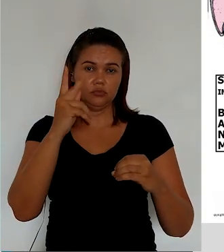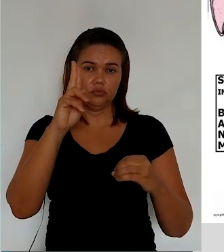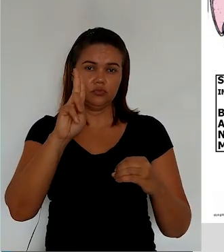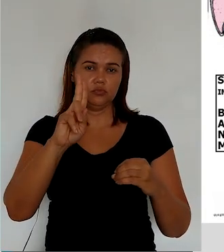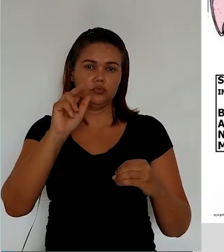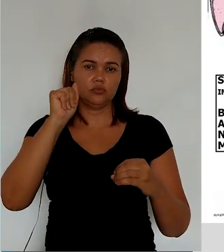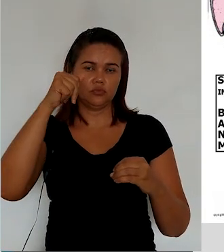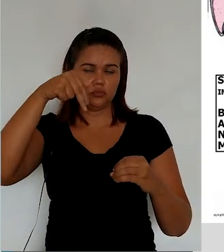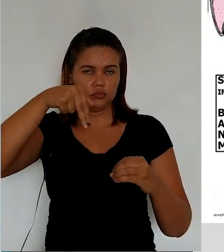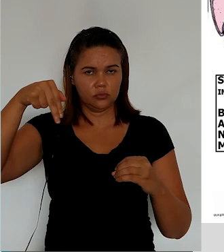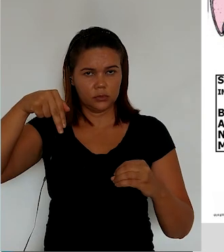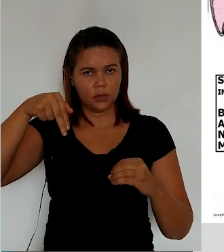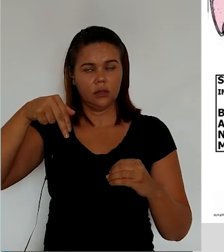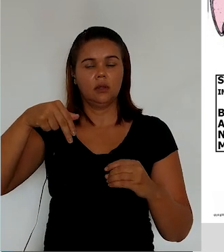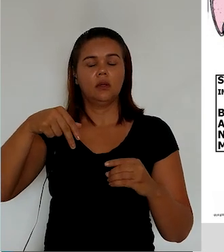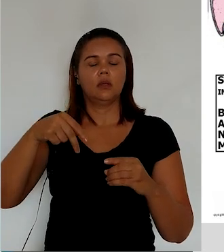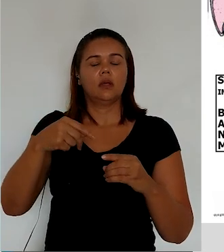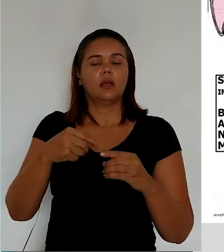único axônio.